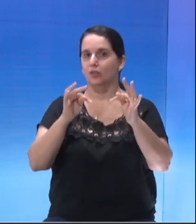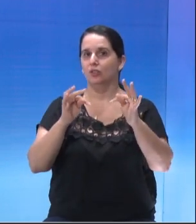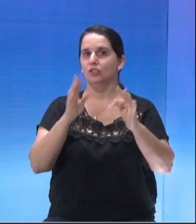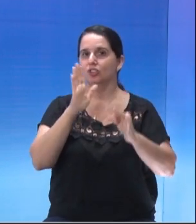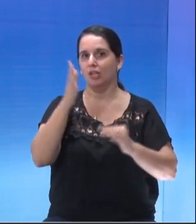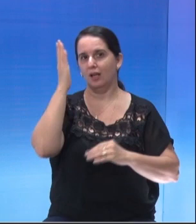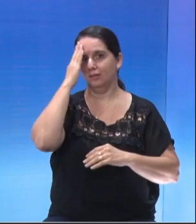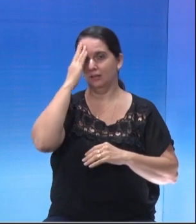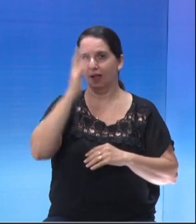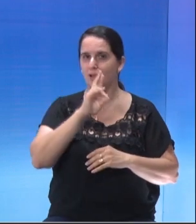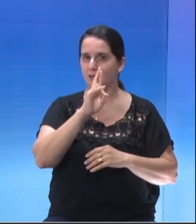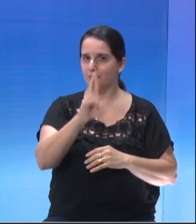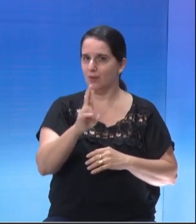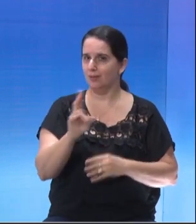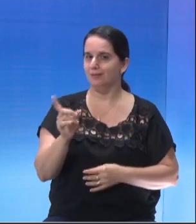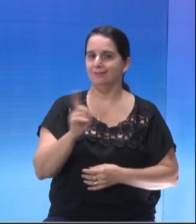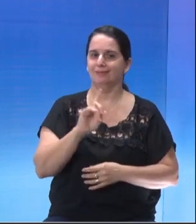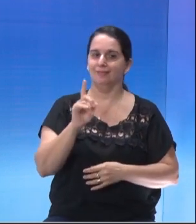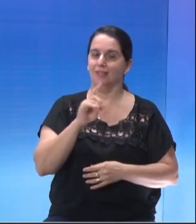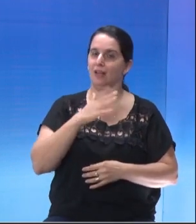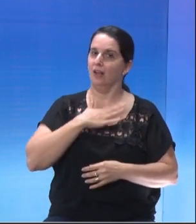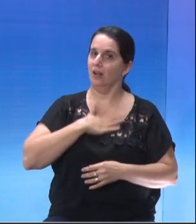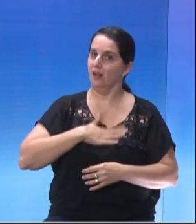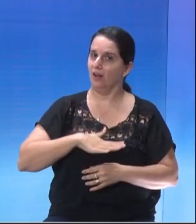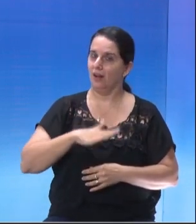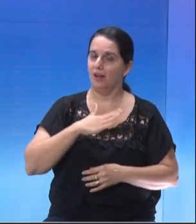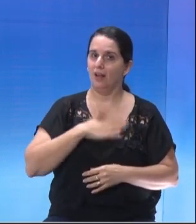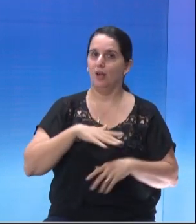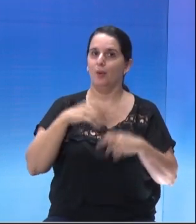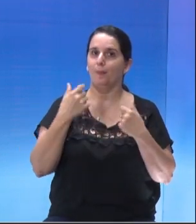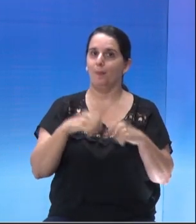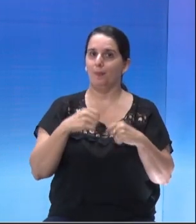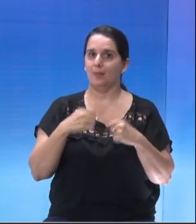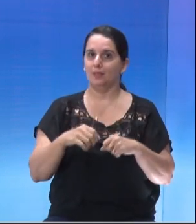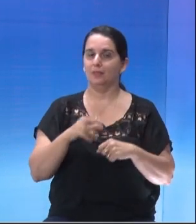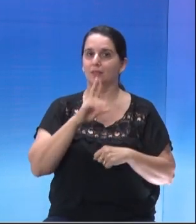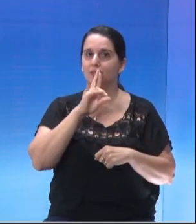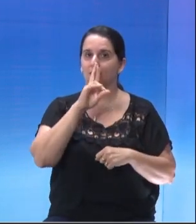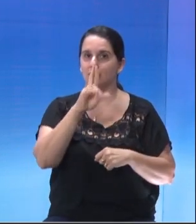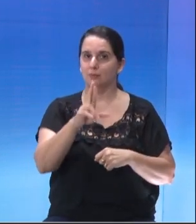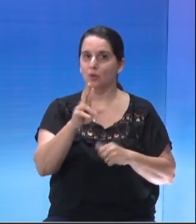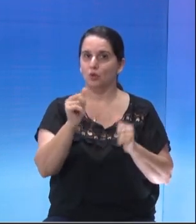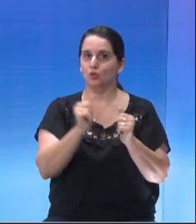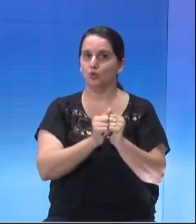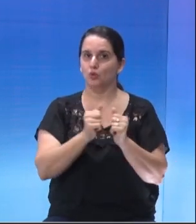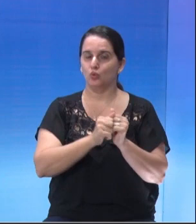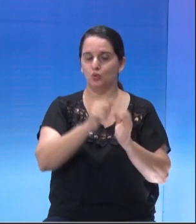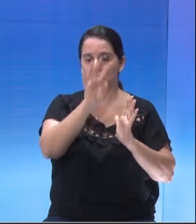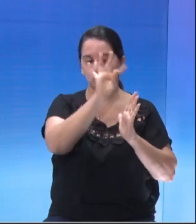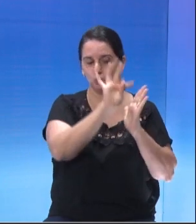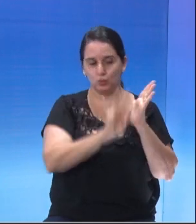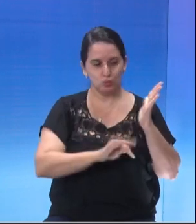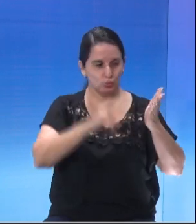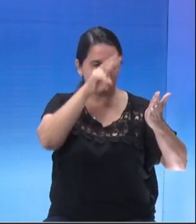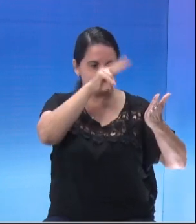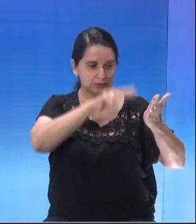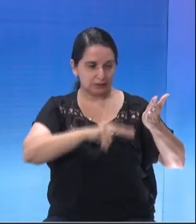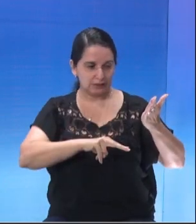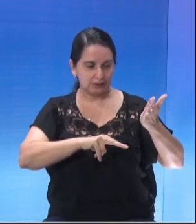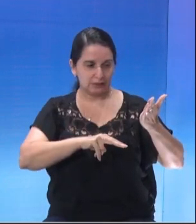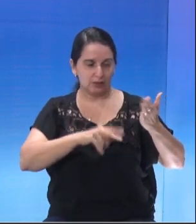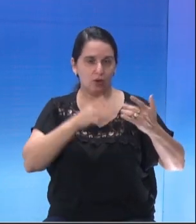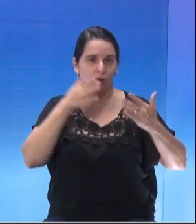sei. Não, não é resposta eu sei. A resposta tem que estar dentro do texto, porque o enunciado, ele vai